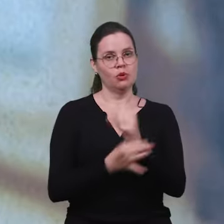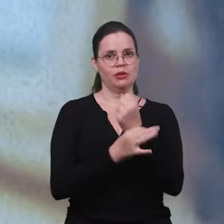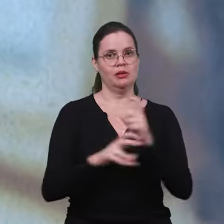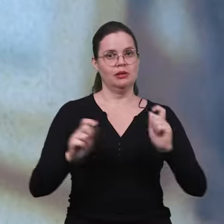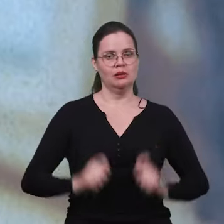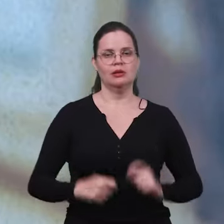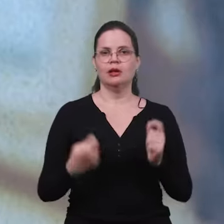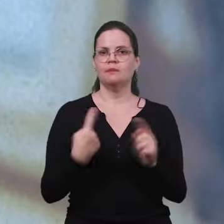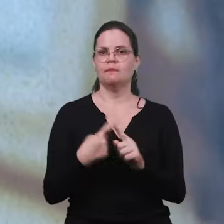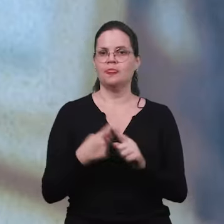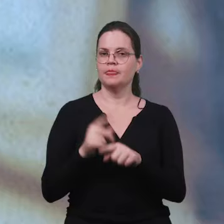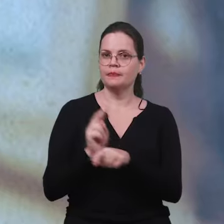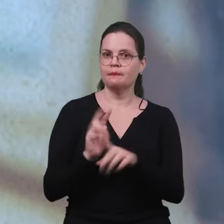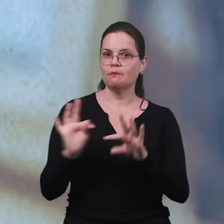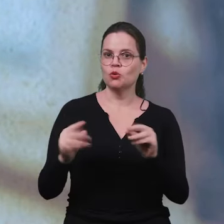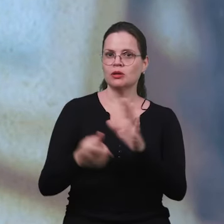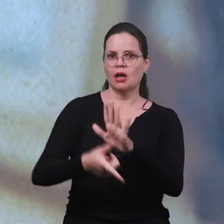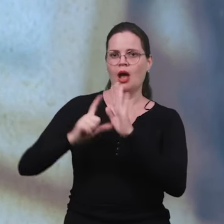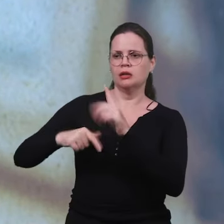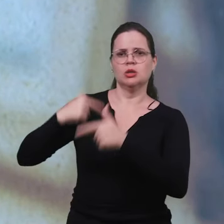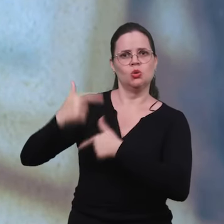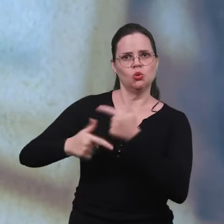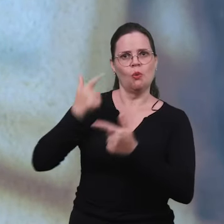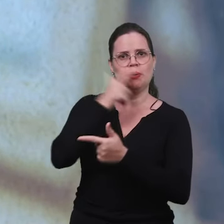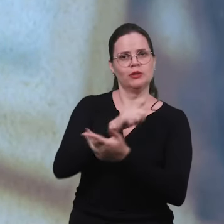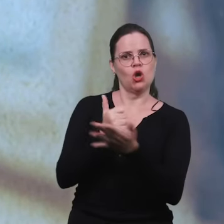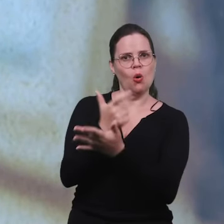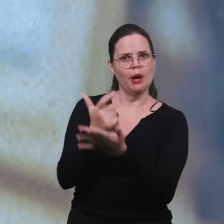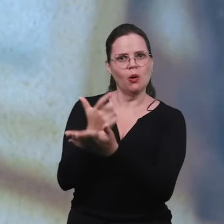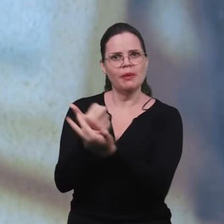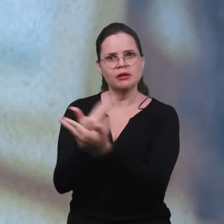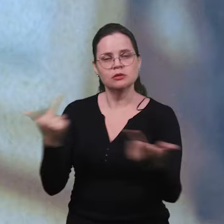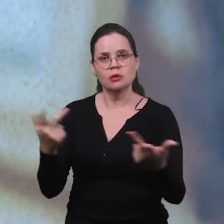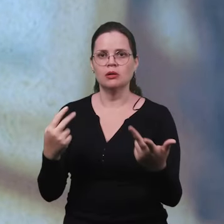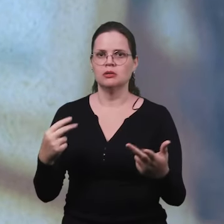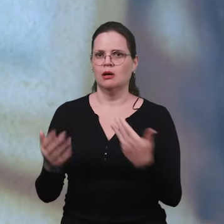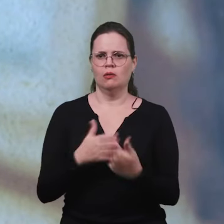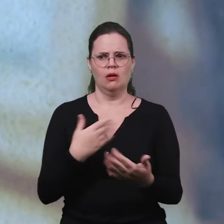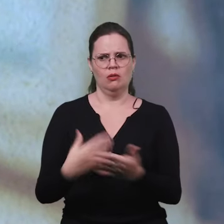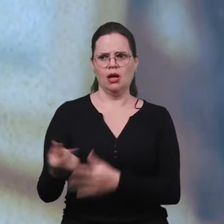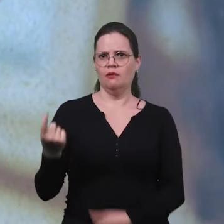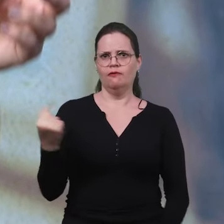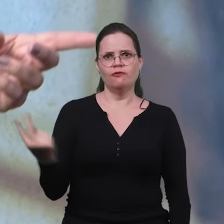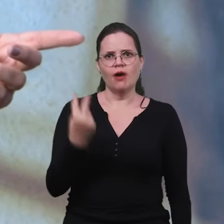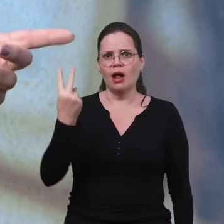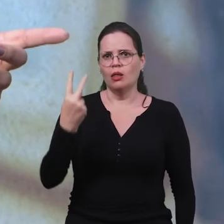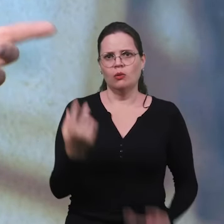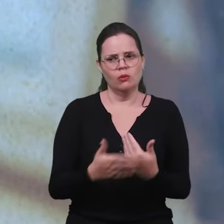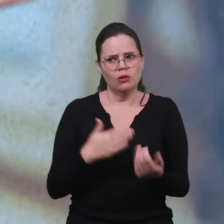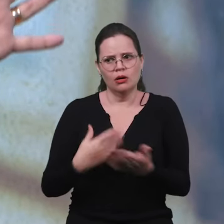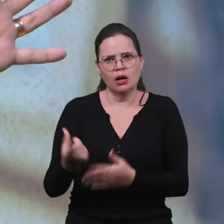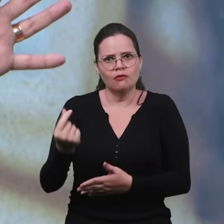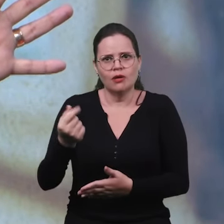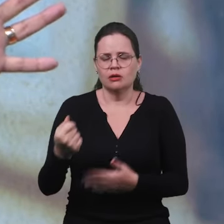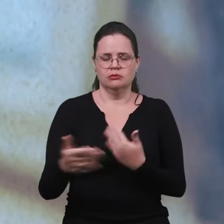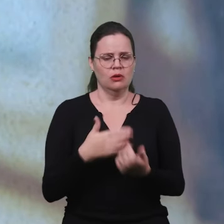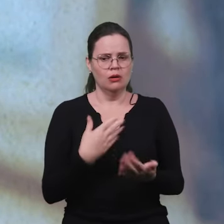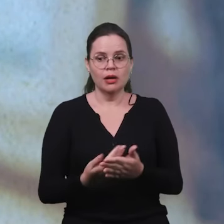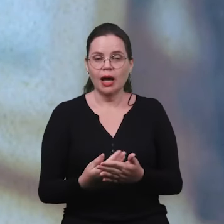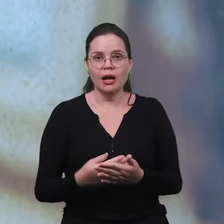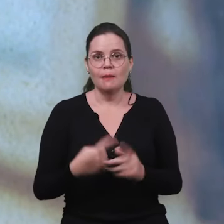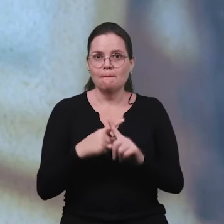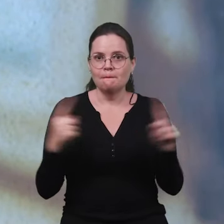você investir, preservar aquilo que você batalhou tanto para ter, independente do valor. Eu só tenho um imóvel, mas eu quero já passar para o meu filho, mas não faça de qualquer forma,